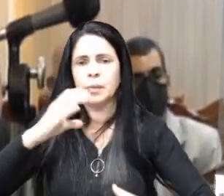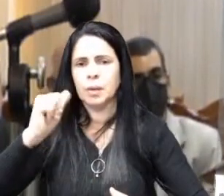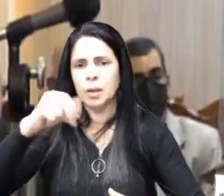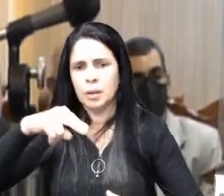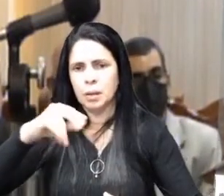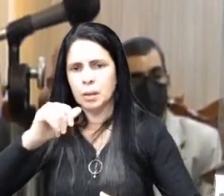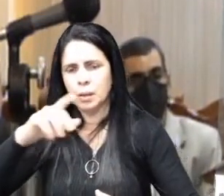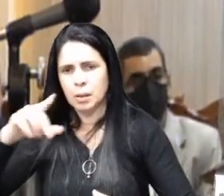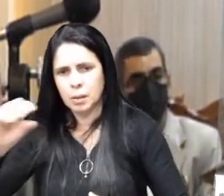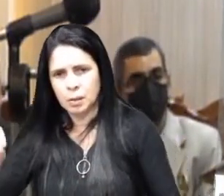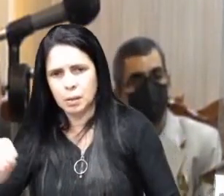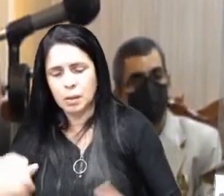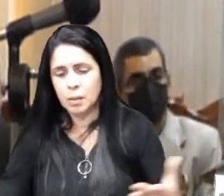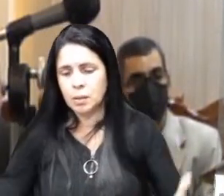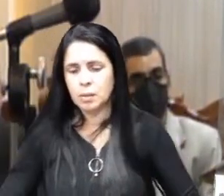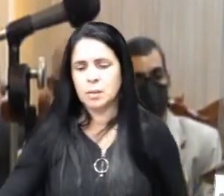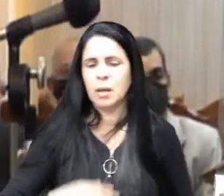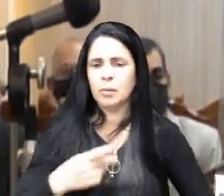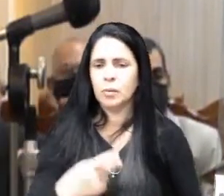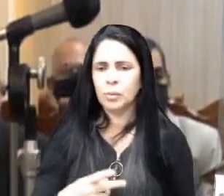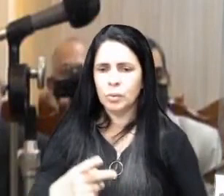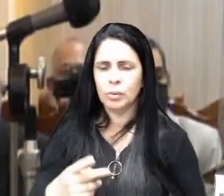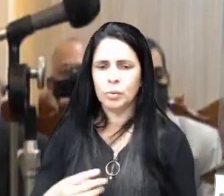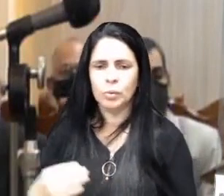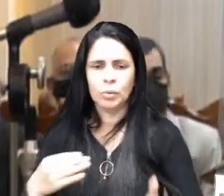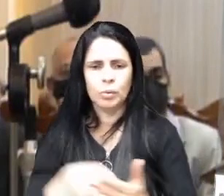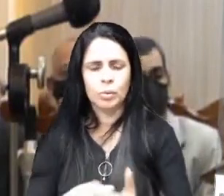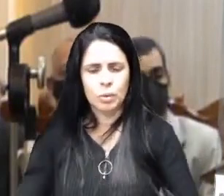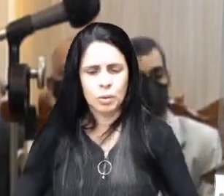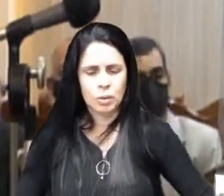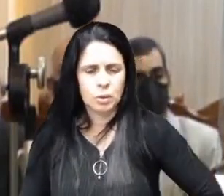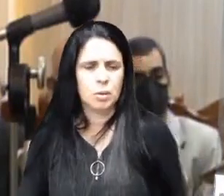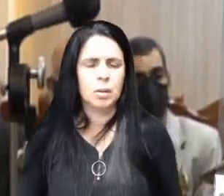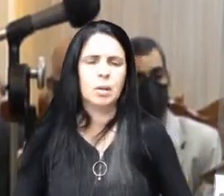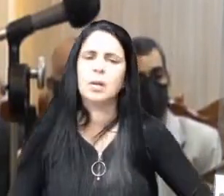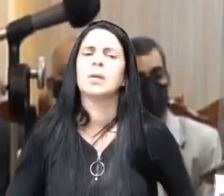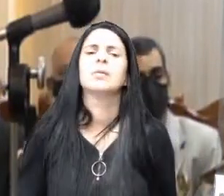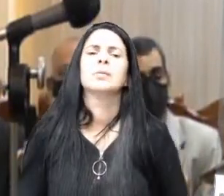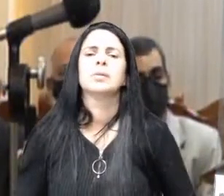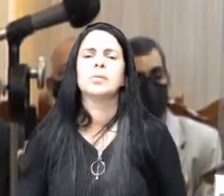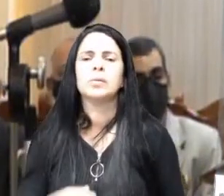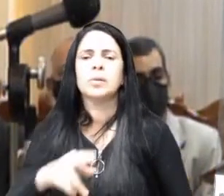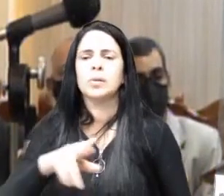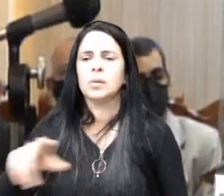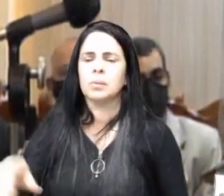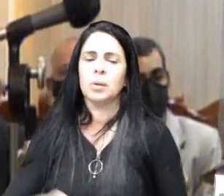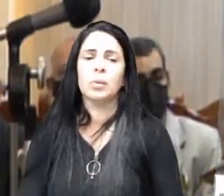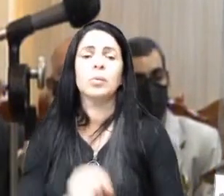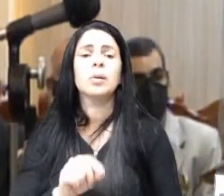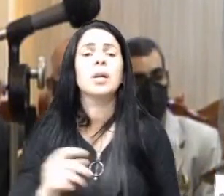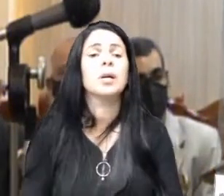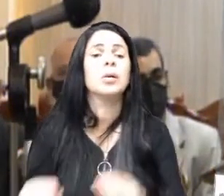aos seus irmãos. Foi que ele ganhou uma maldição. E os outros?